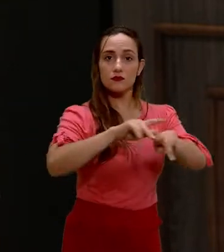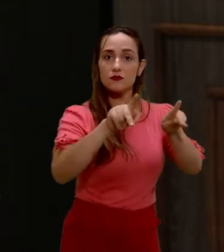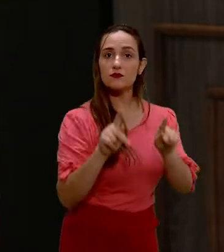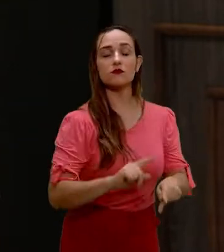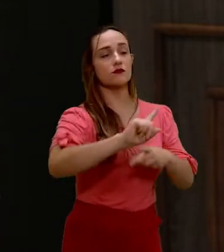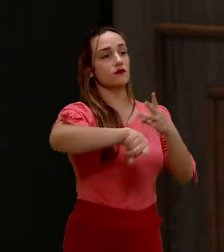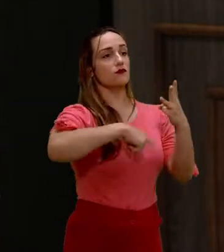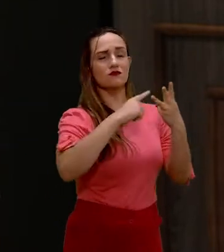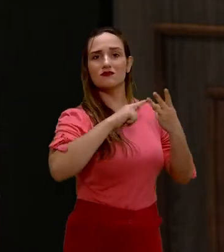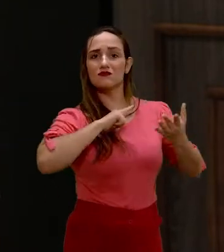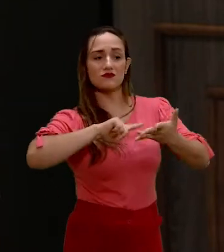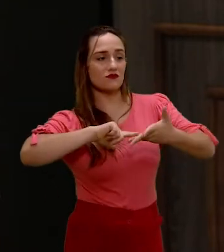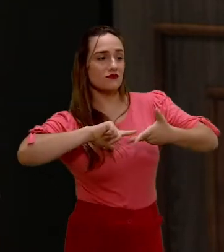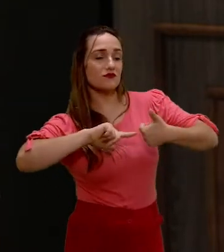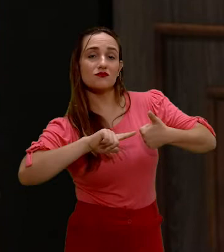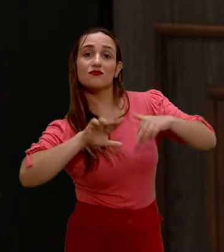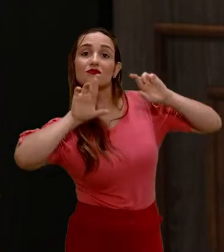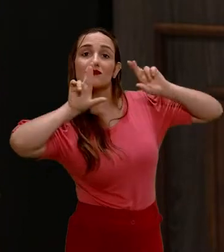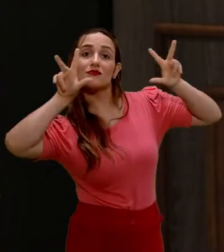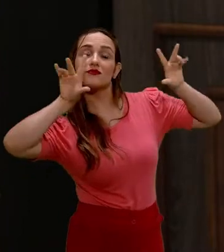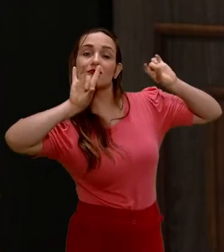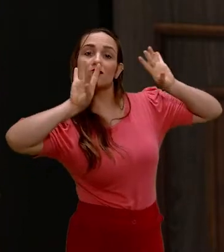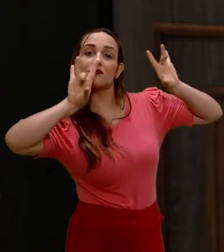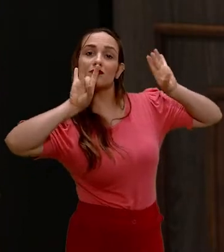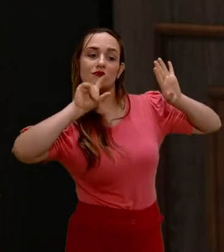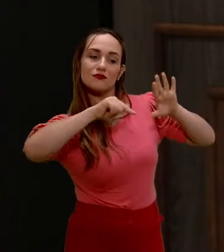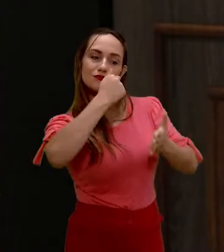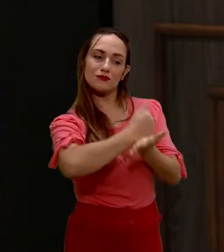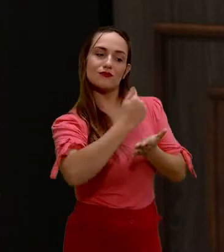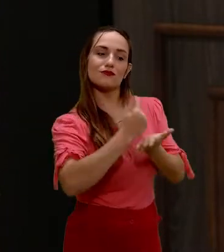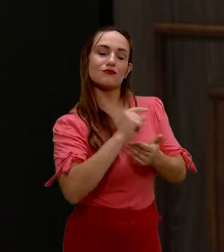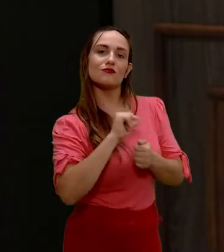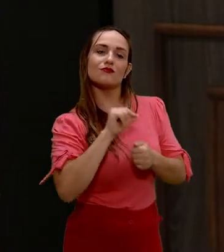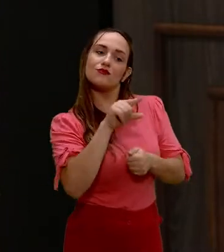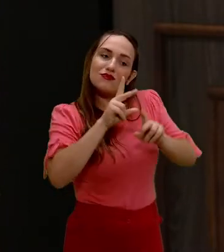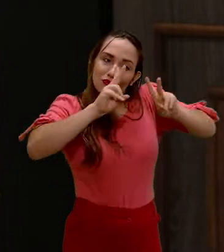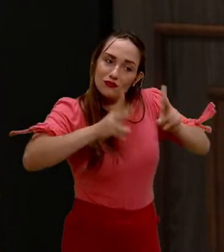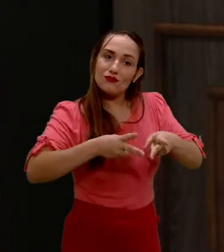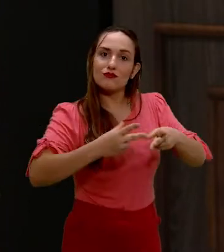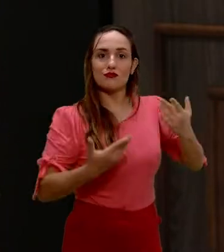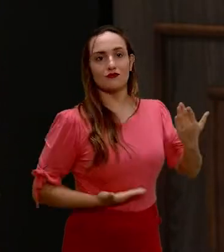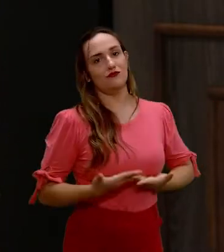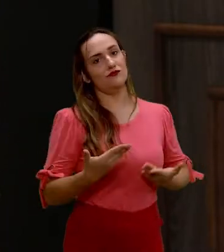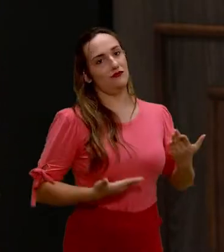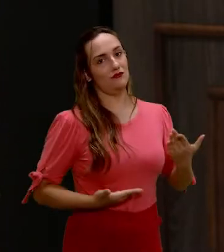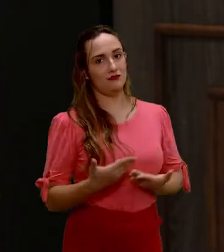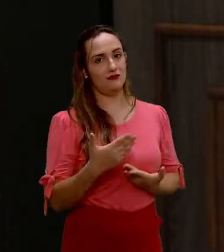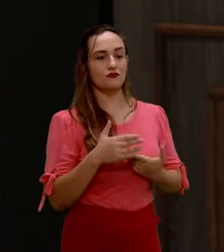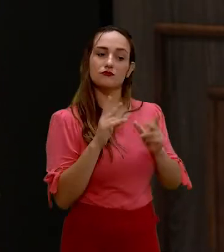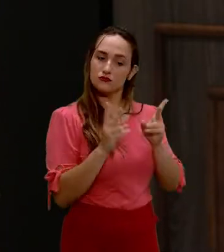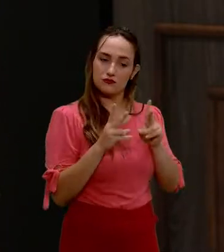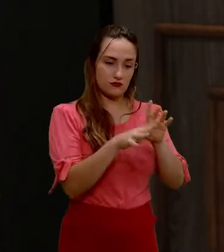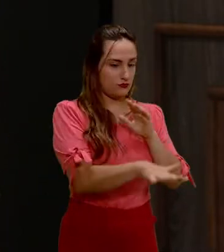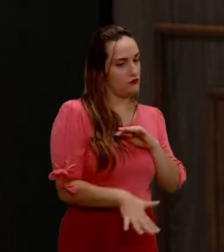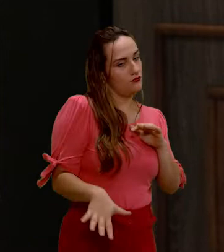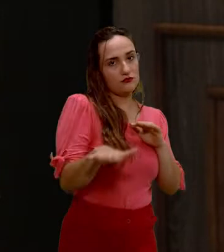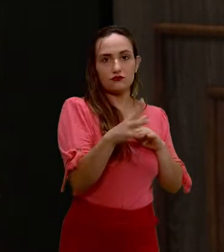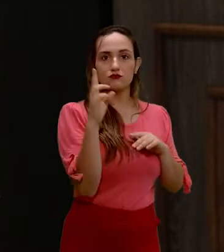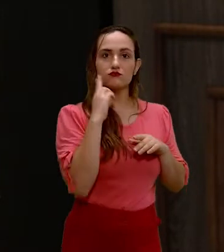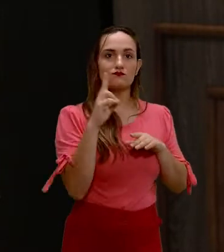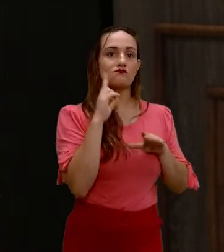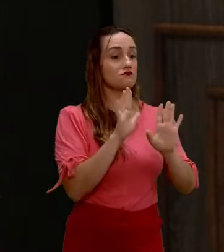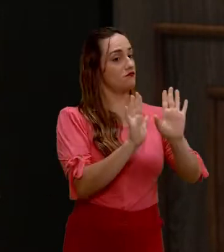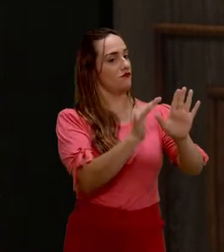Defensoria, com outros órgãos, isso é feito pelo cartório. Por isso que eles ainda continuam tendo o seu espaço